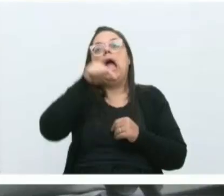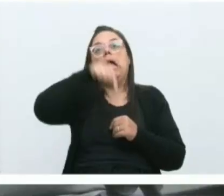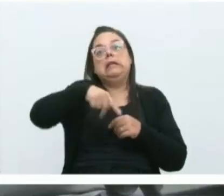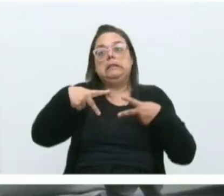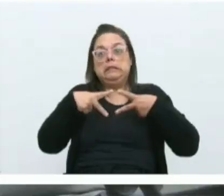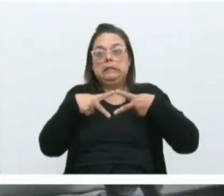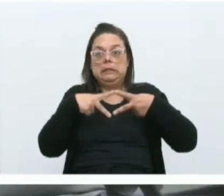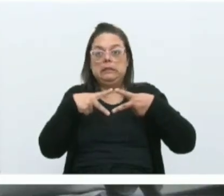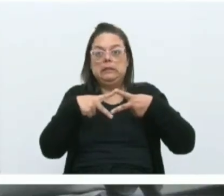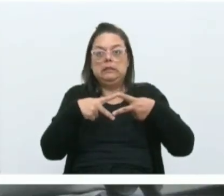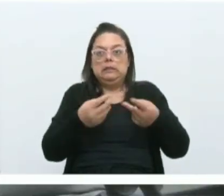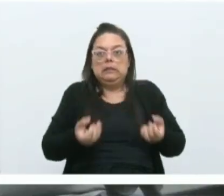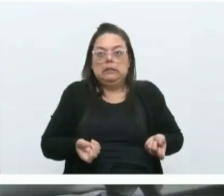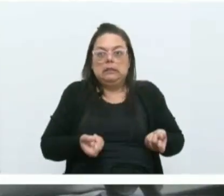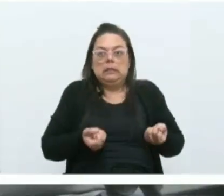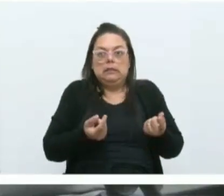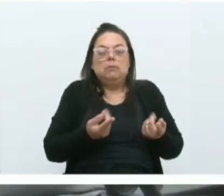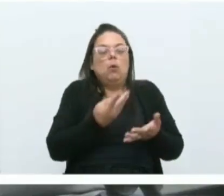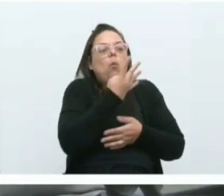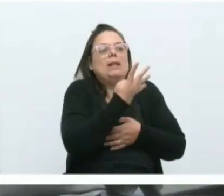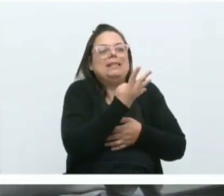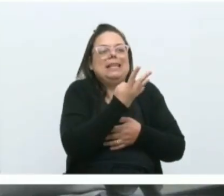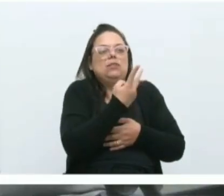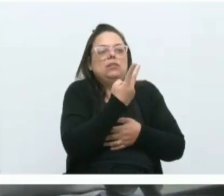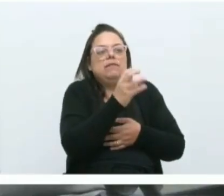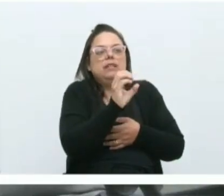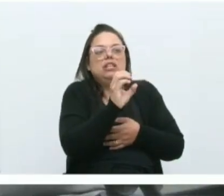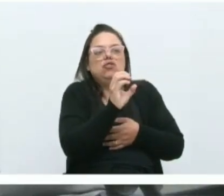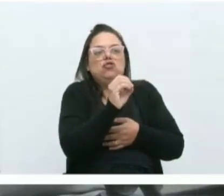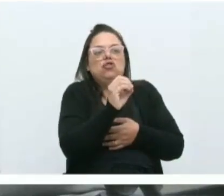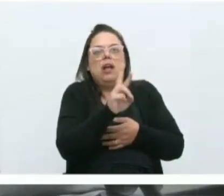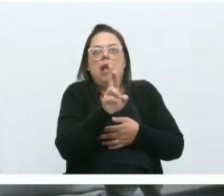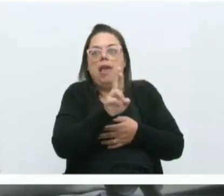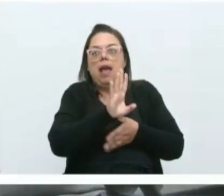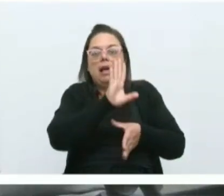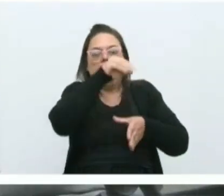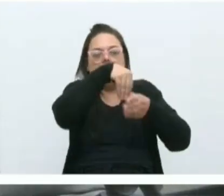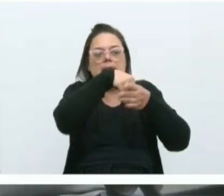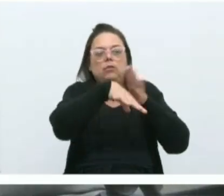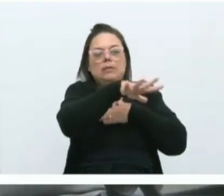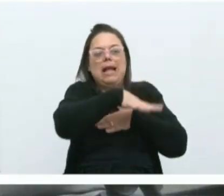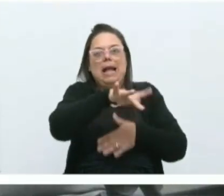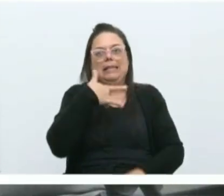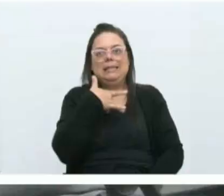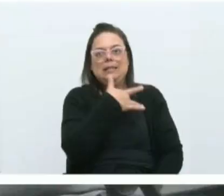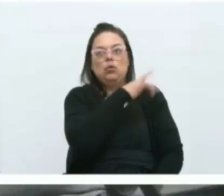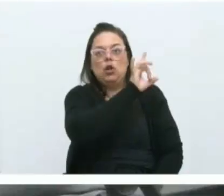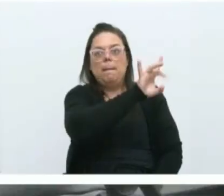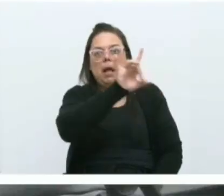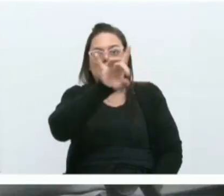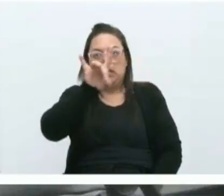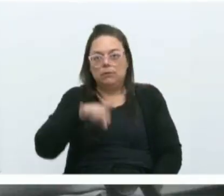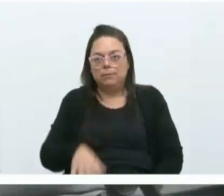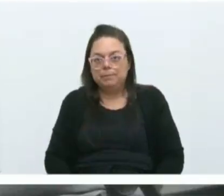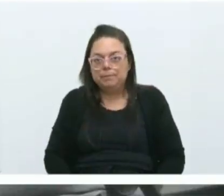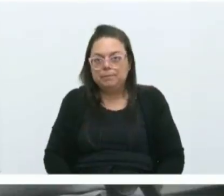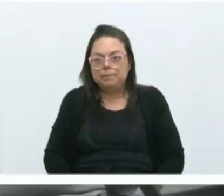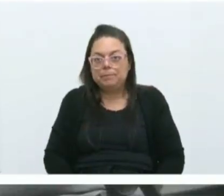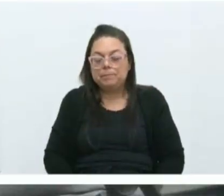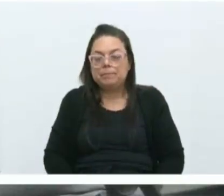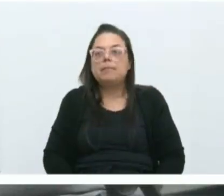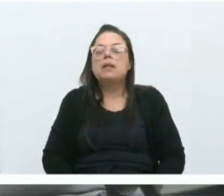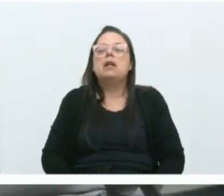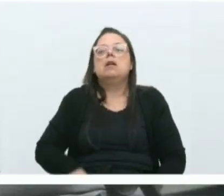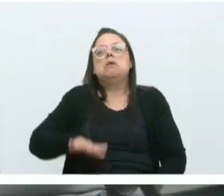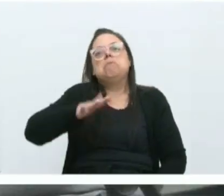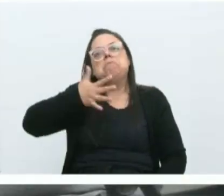Paulínia R$420 por pessoa na área da saúde. Você pega a Jundiaí, a